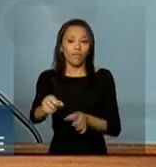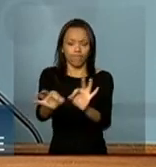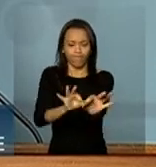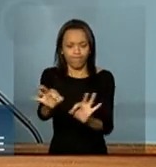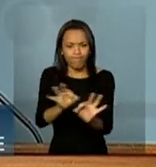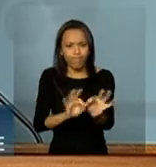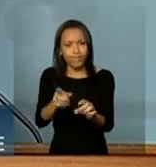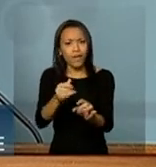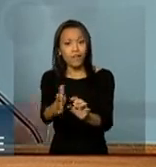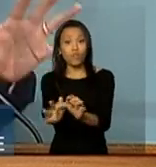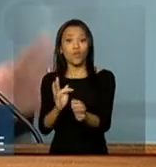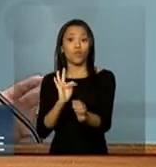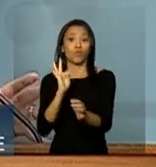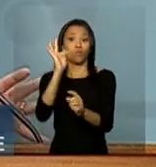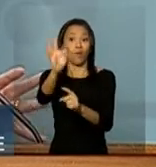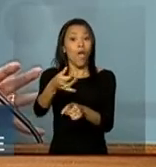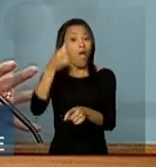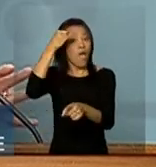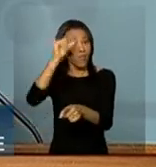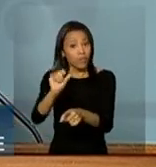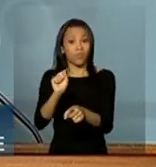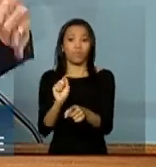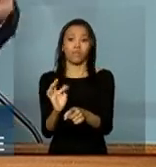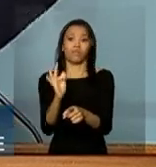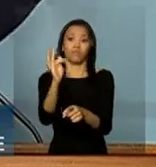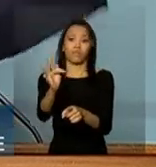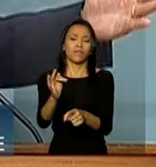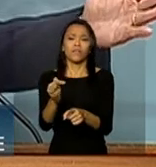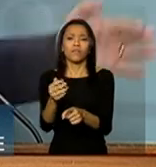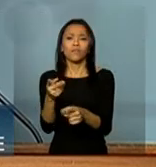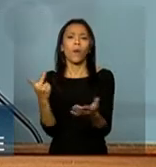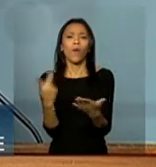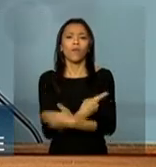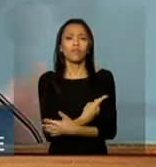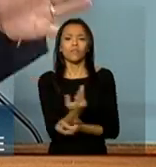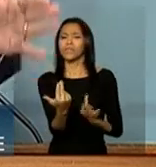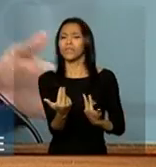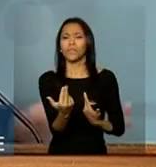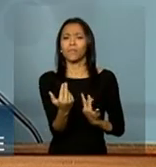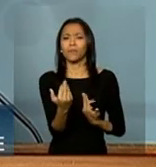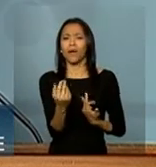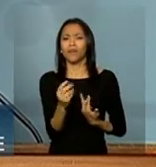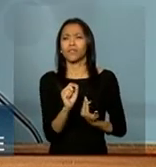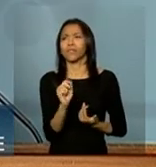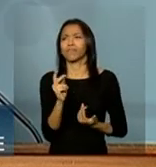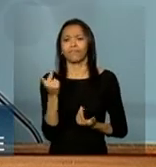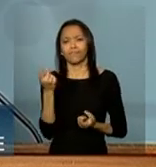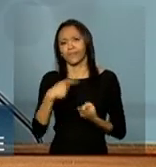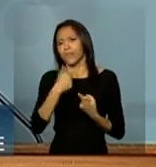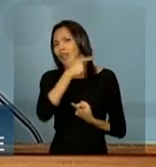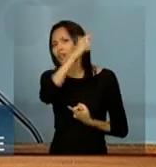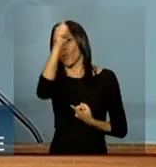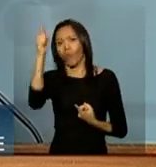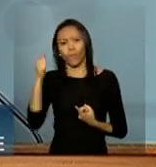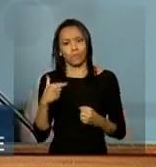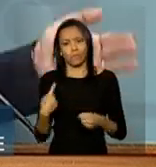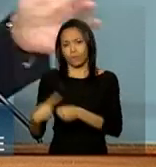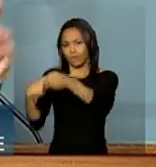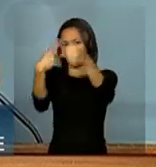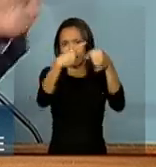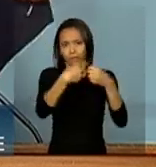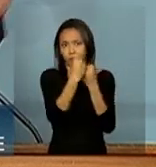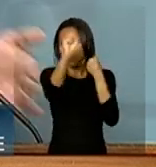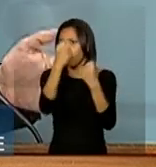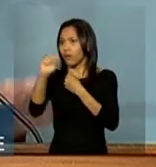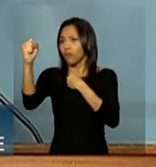para prevenir nessas cidades que não aconteça aquilo que já aconteceu nas grandes cidades, onde hoje